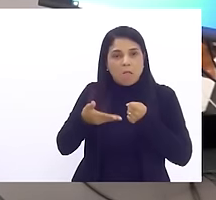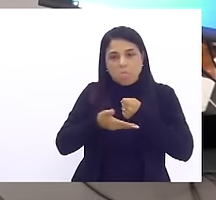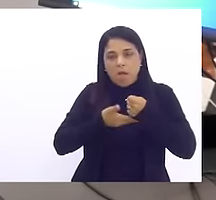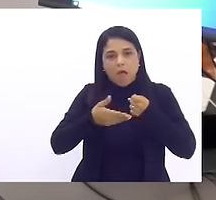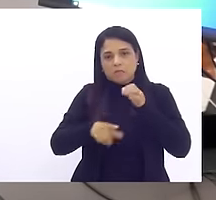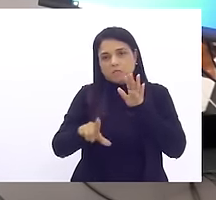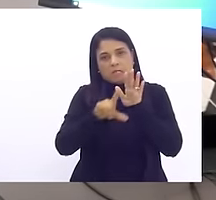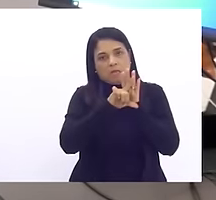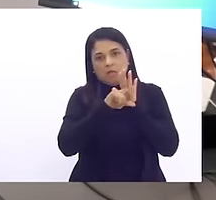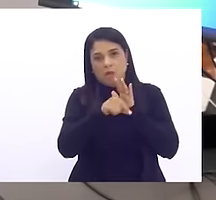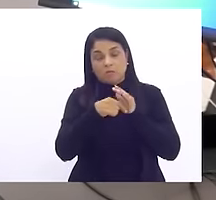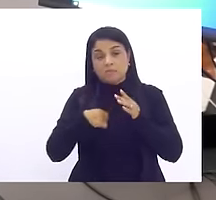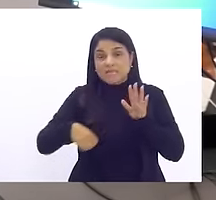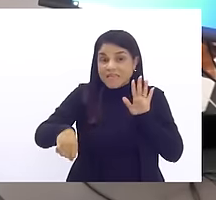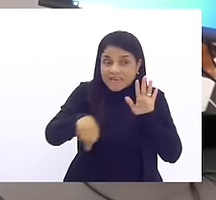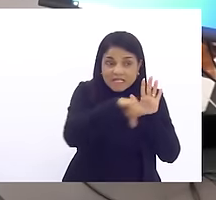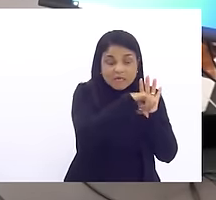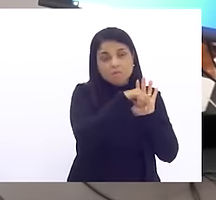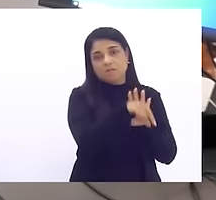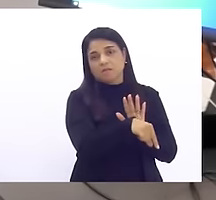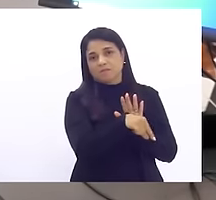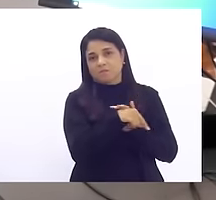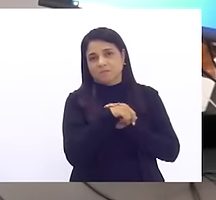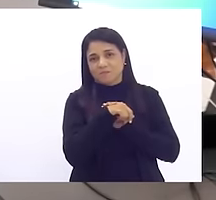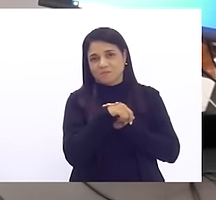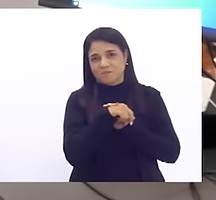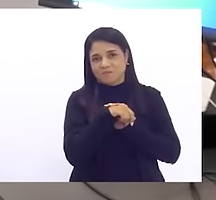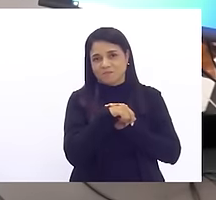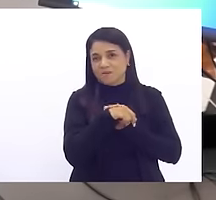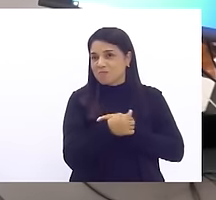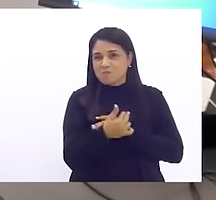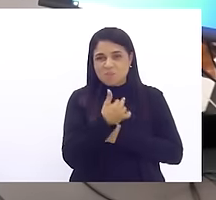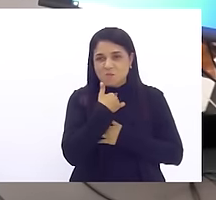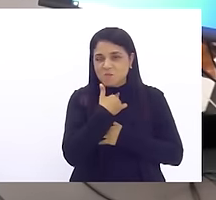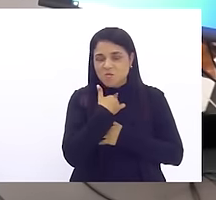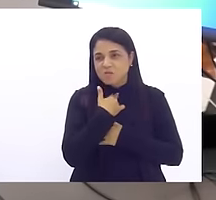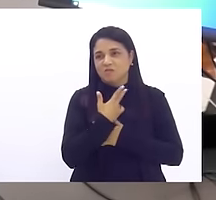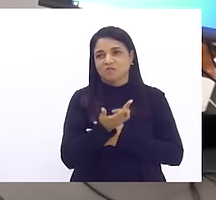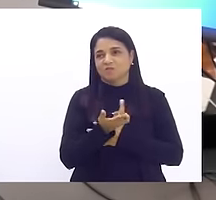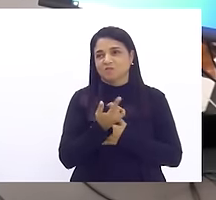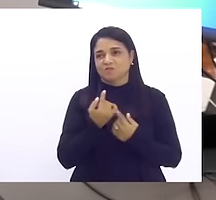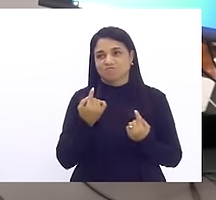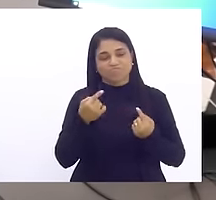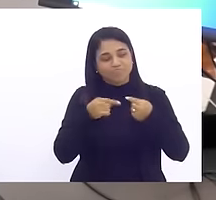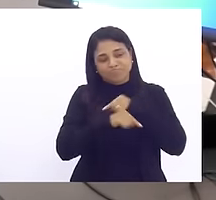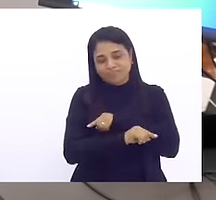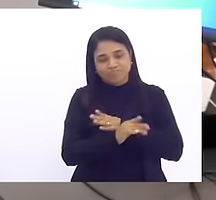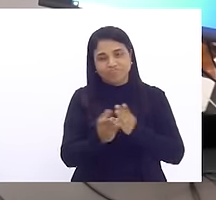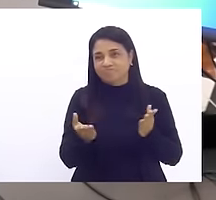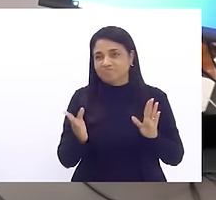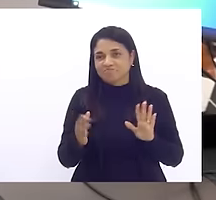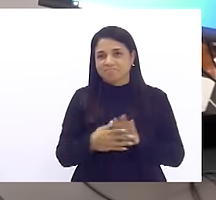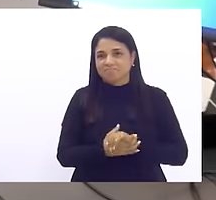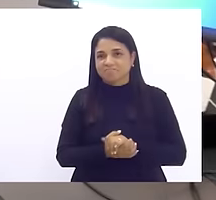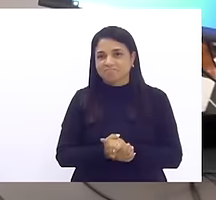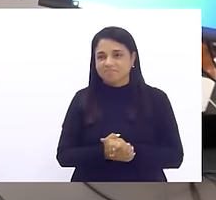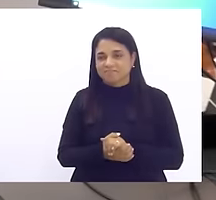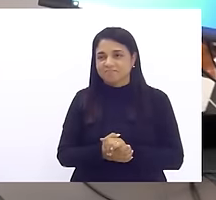isso é crime Isso é ilegal mas uma ilegalidade do Detran